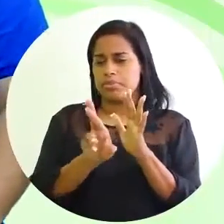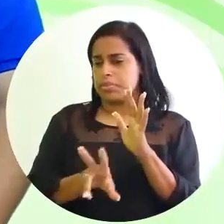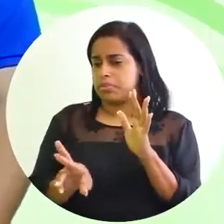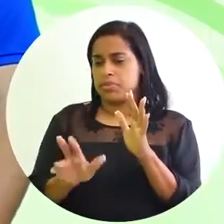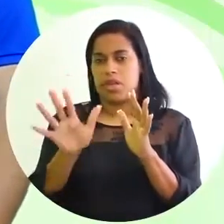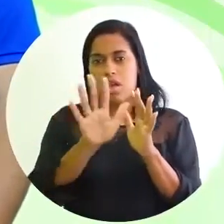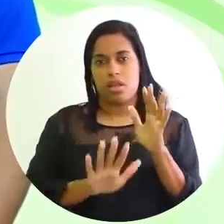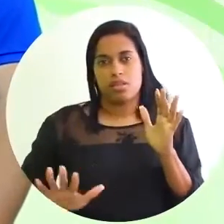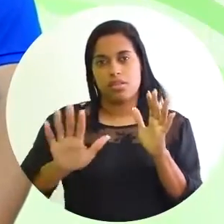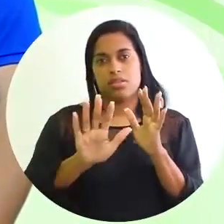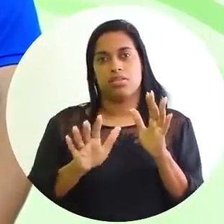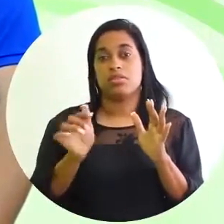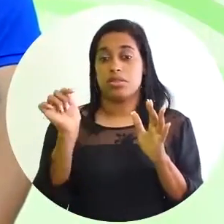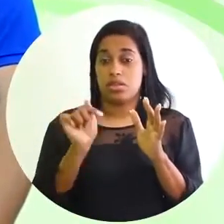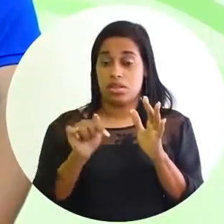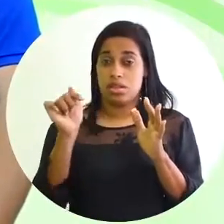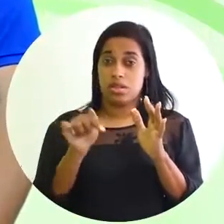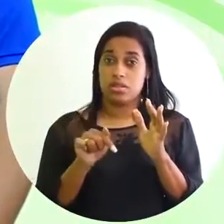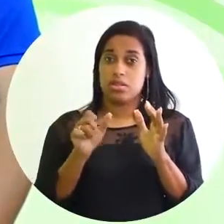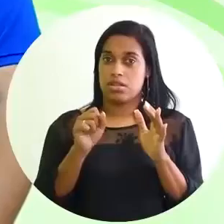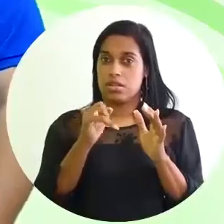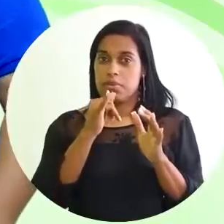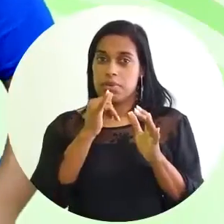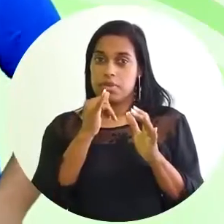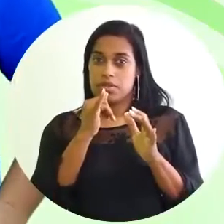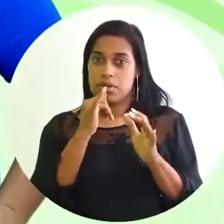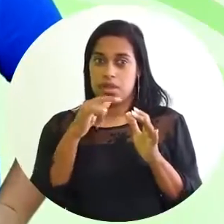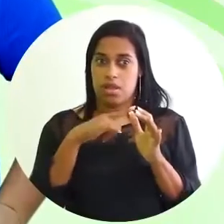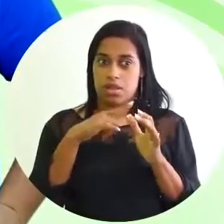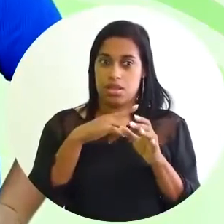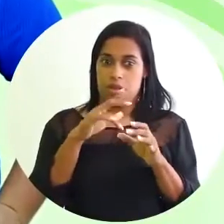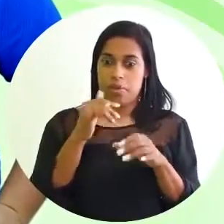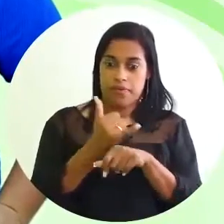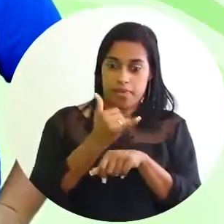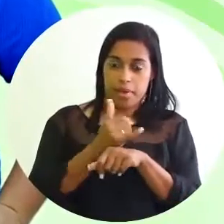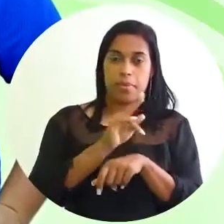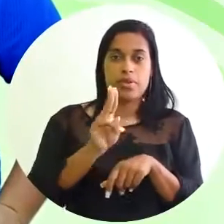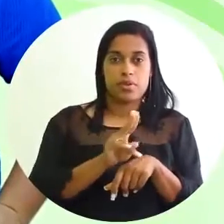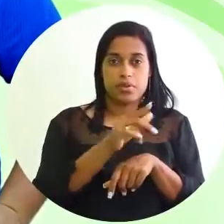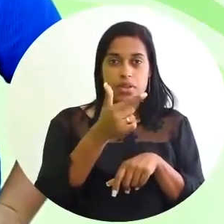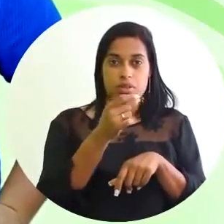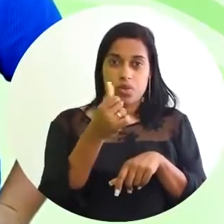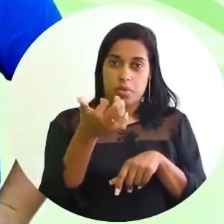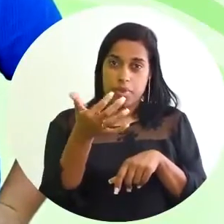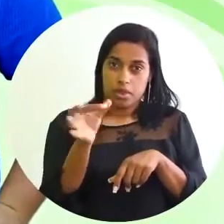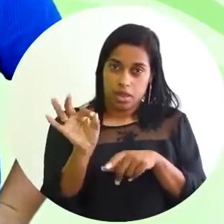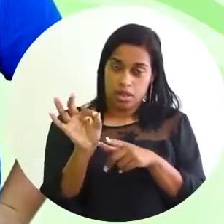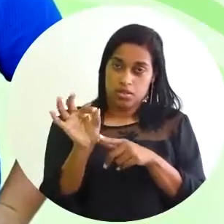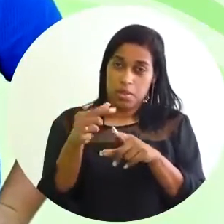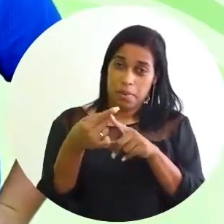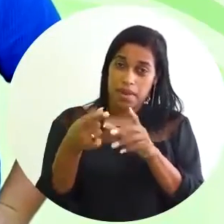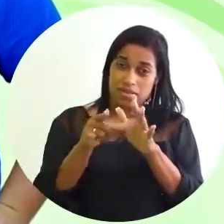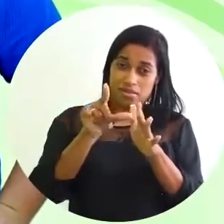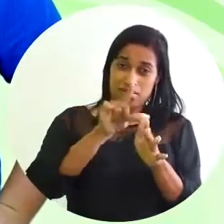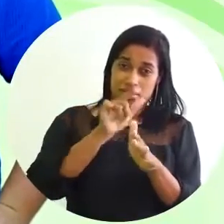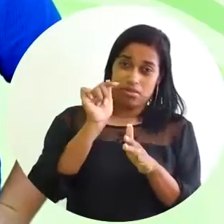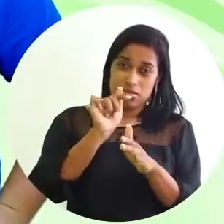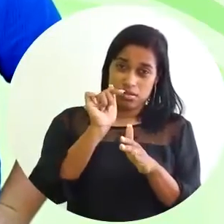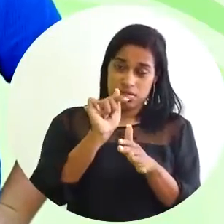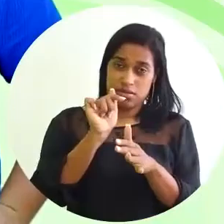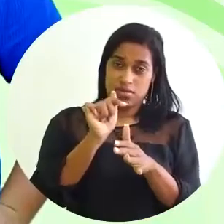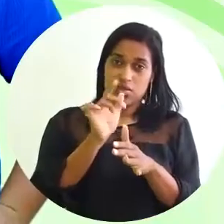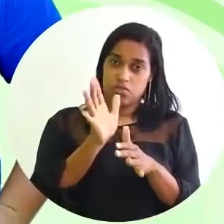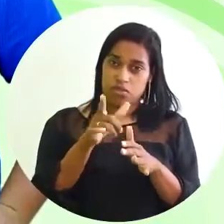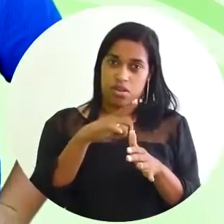áreas. Então, nesse caso, assim, ela tem sido amplamente utilizada a partir de 2010. Mas antes dessa